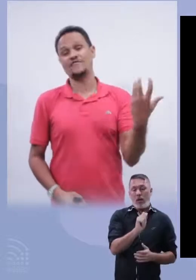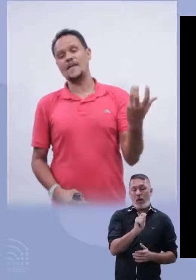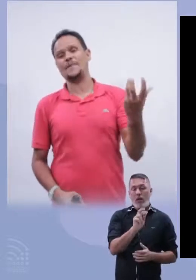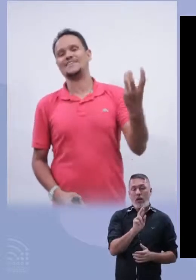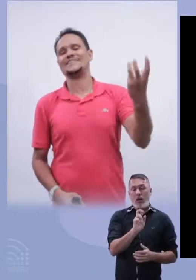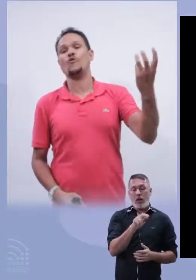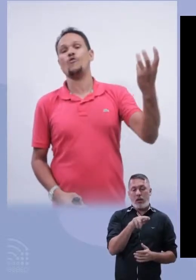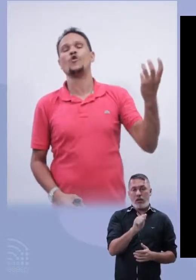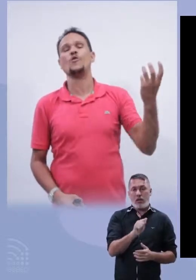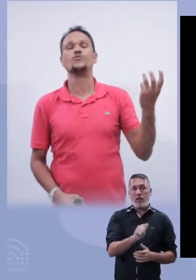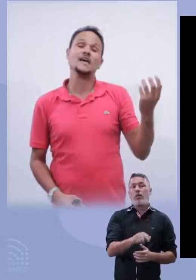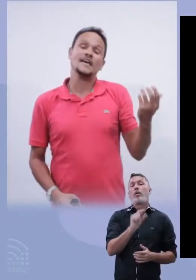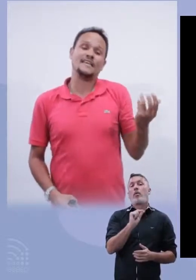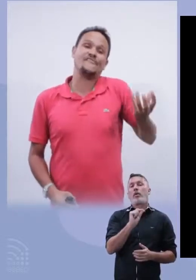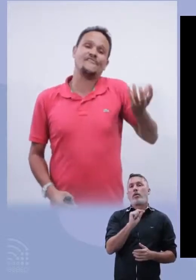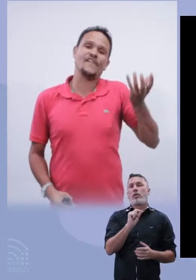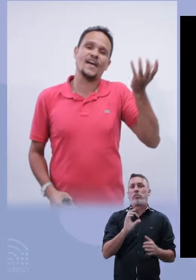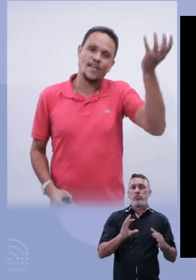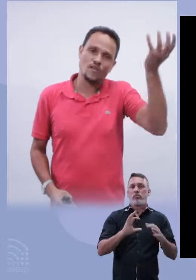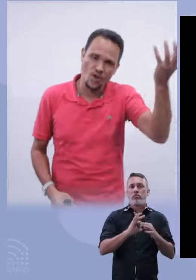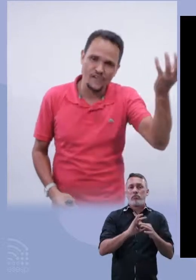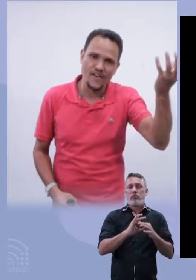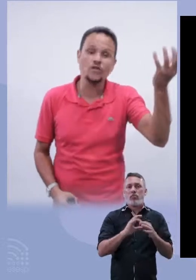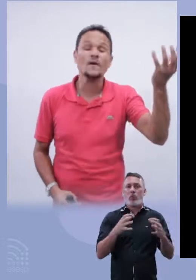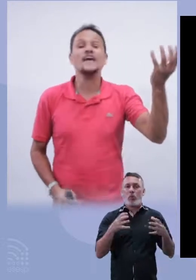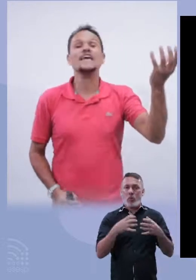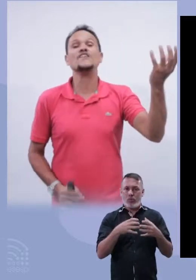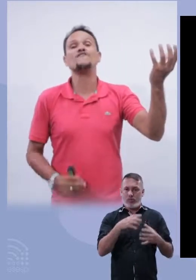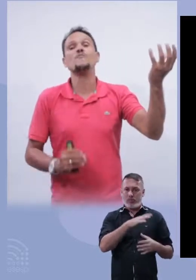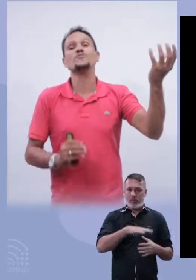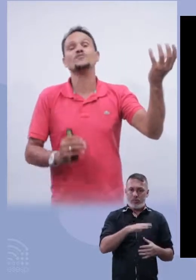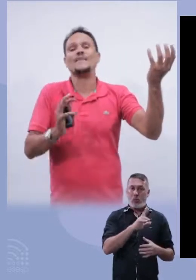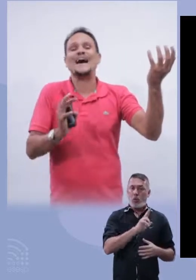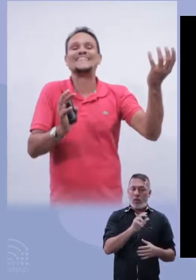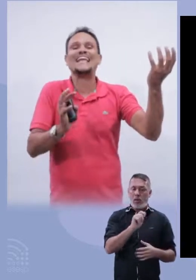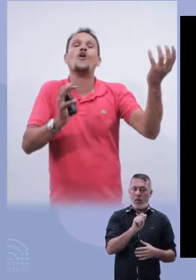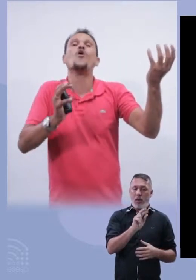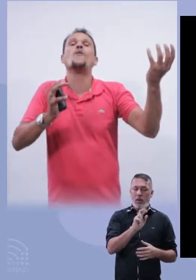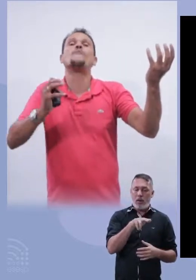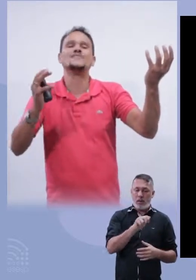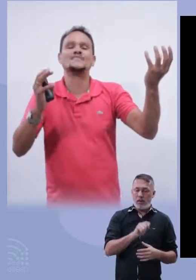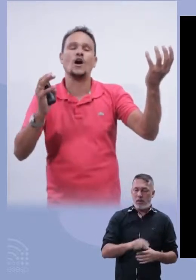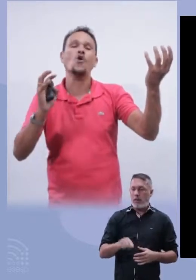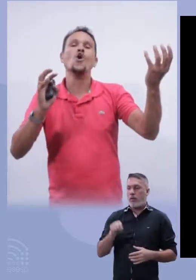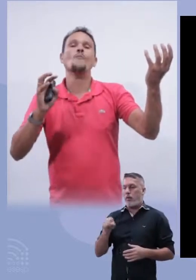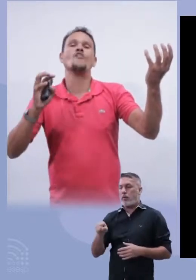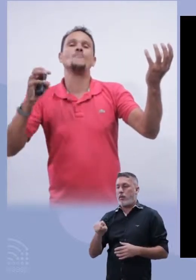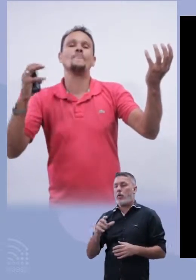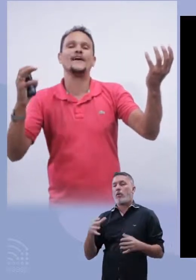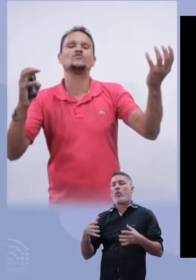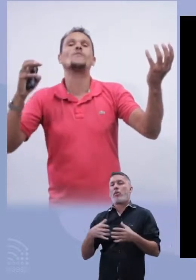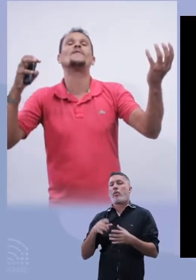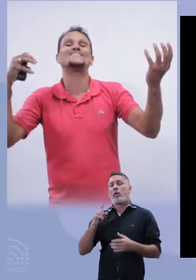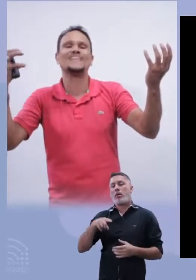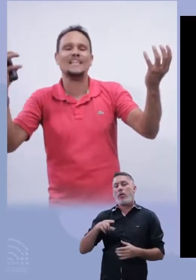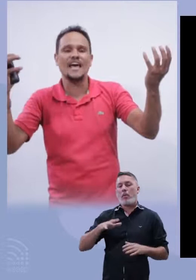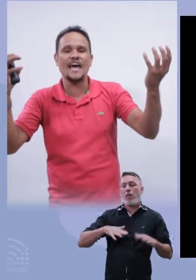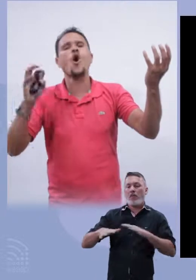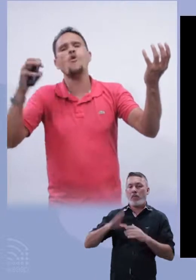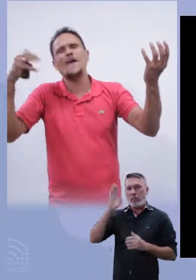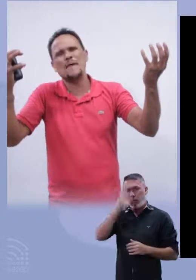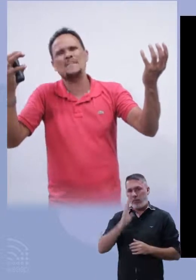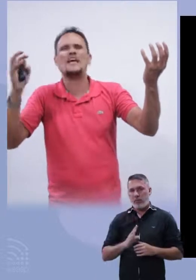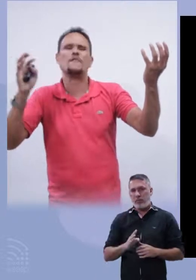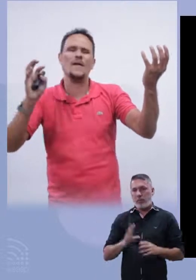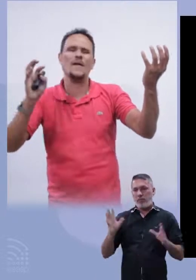Nacional, que vai representar os grupos que defendem o governo, e vamos lembrar da oposição, Movimento